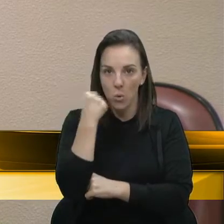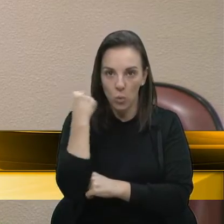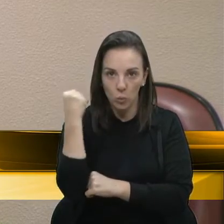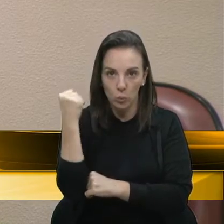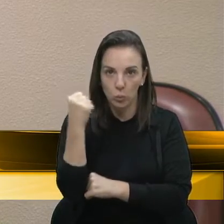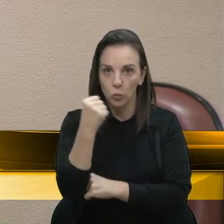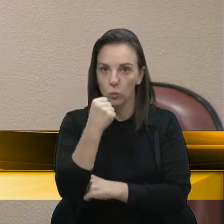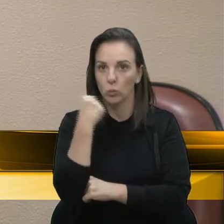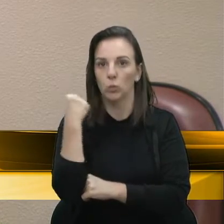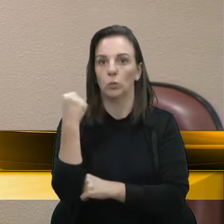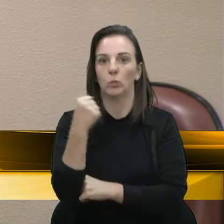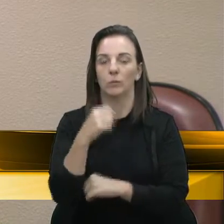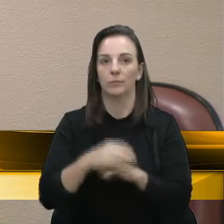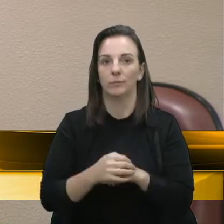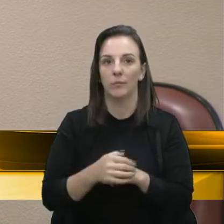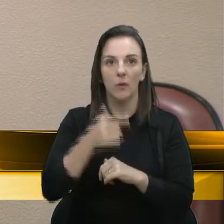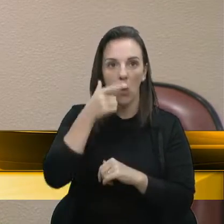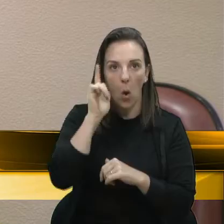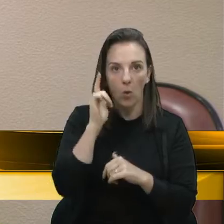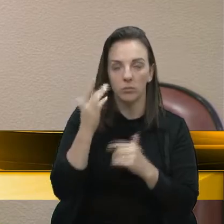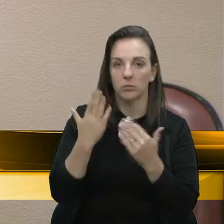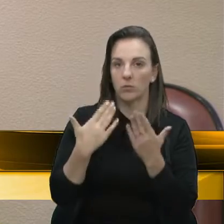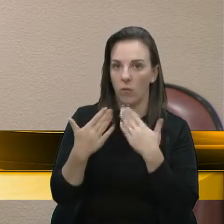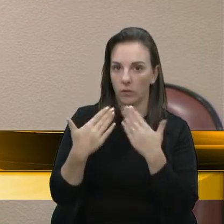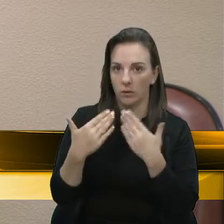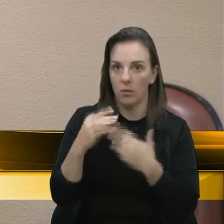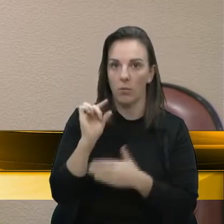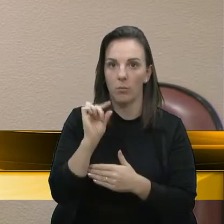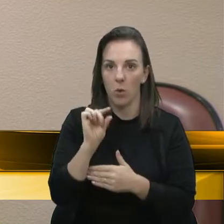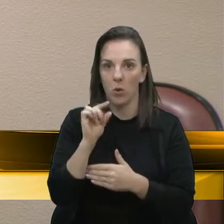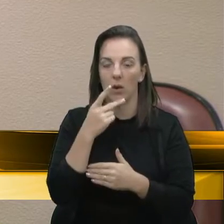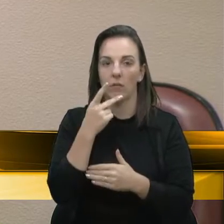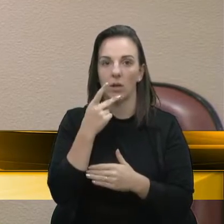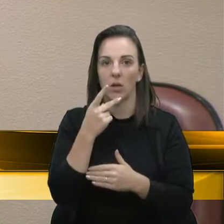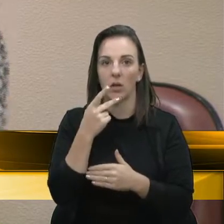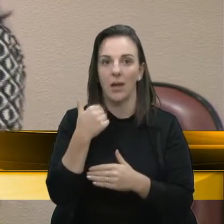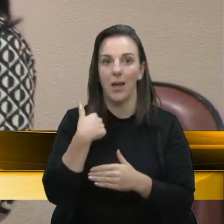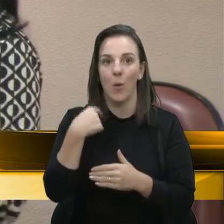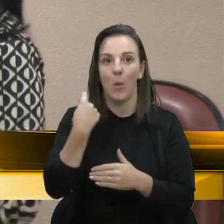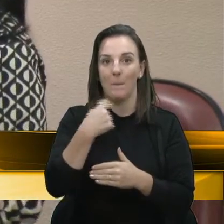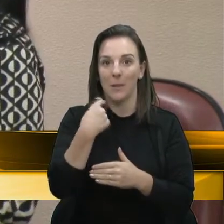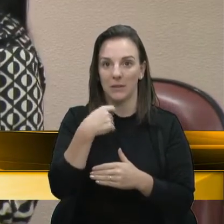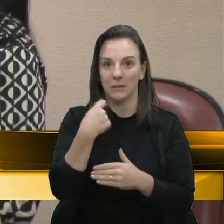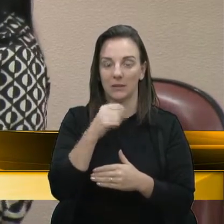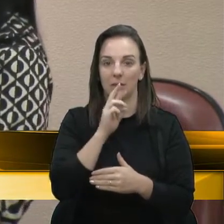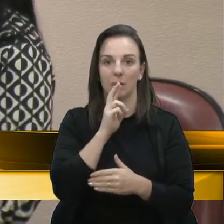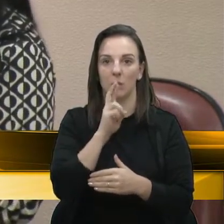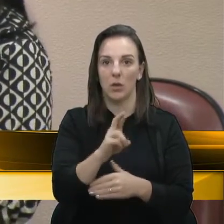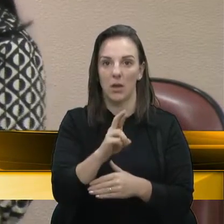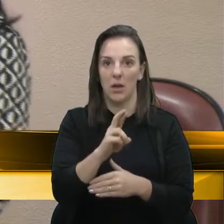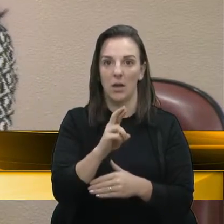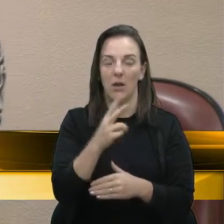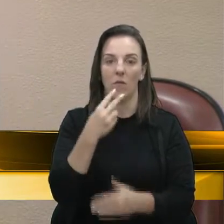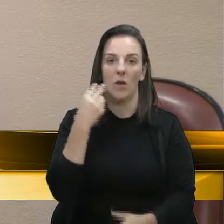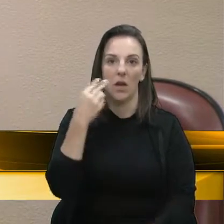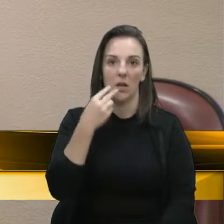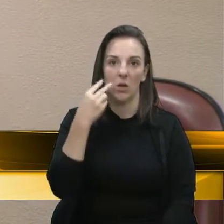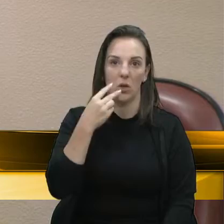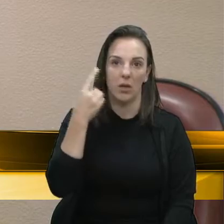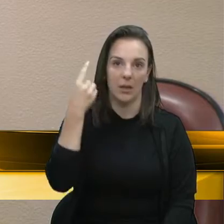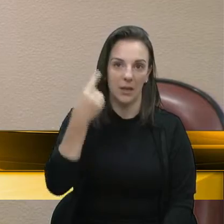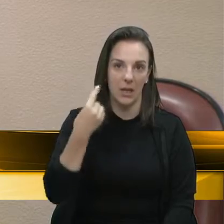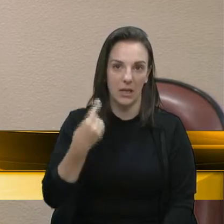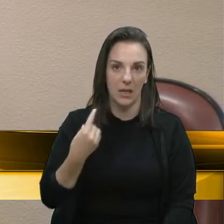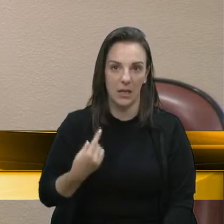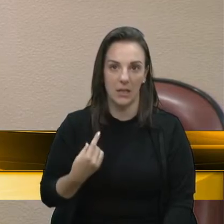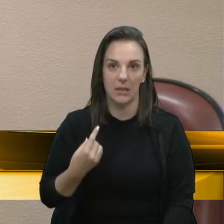ela falou comigo ontem um pouco e me disse, vereadora Denise, eu preciso responder a vereadora Denise, me encaminhou aqui um ofício com algumas solicitações e quero responder a